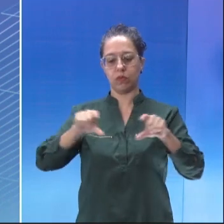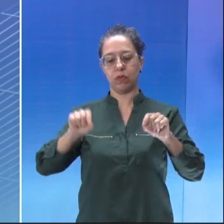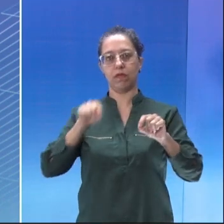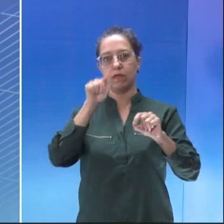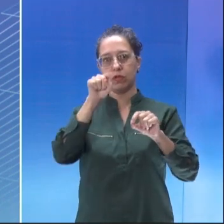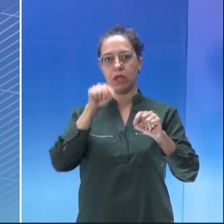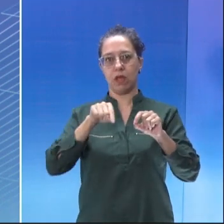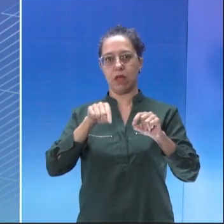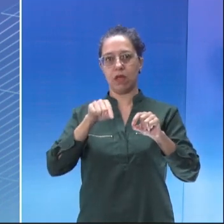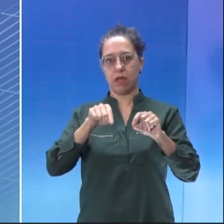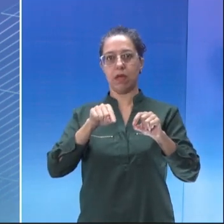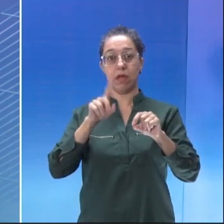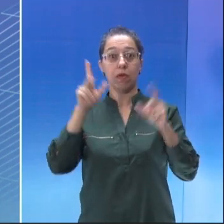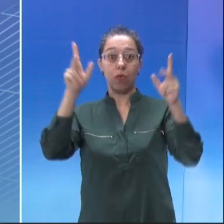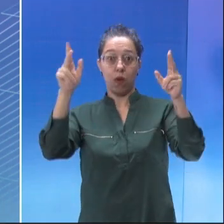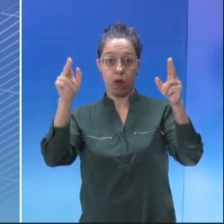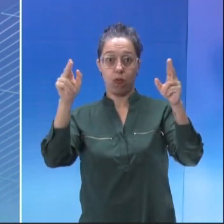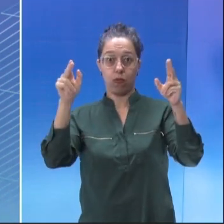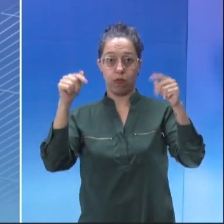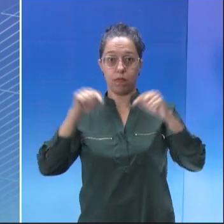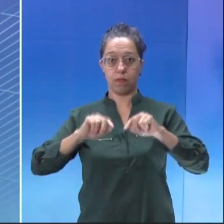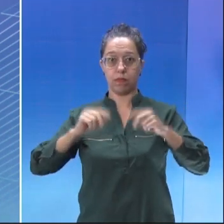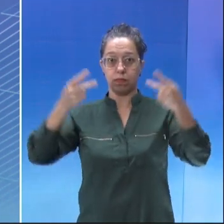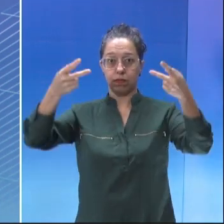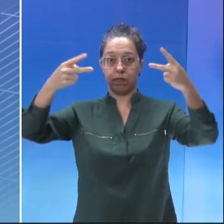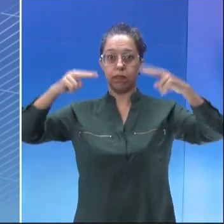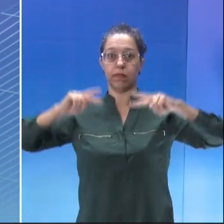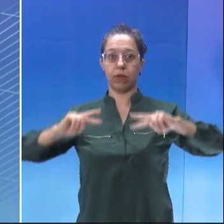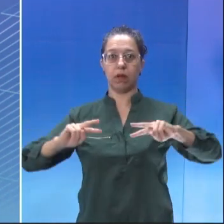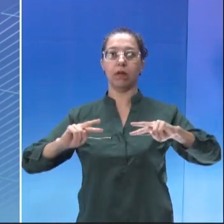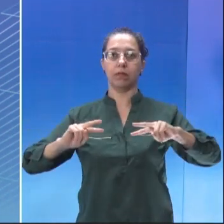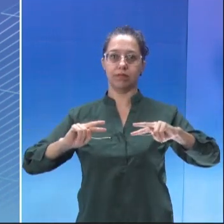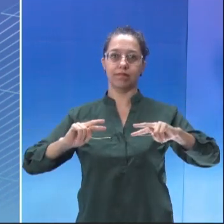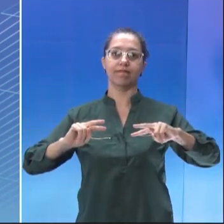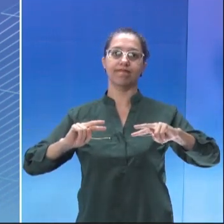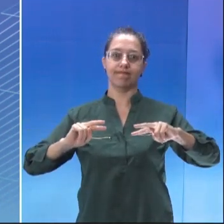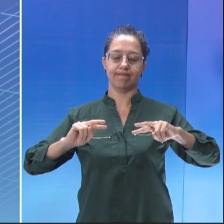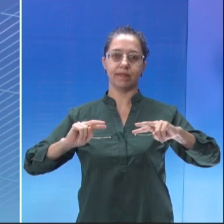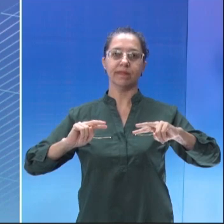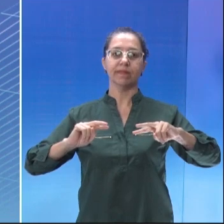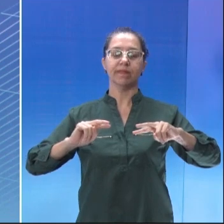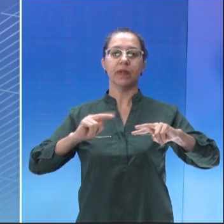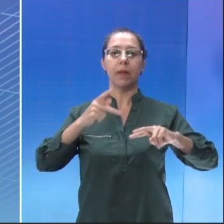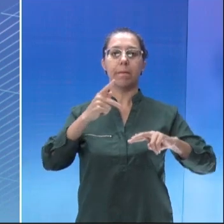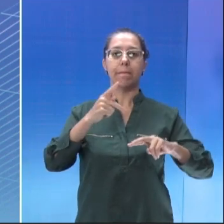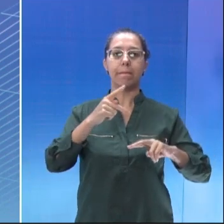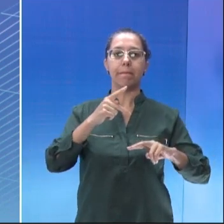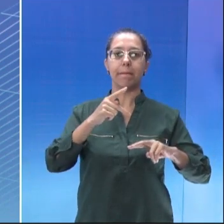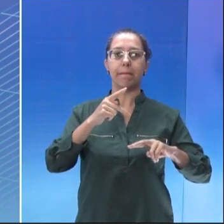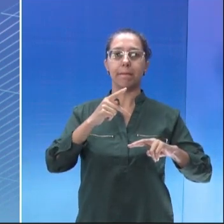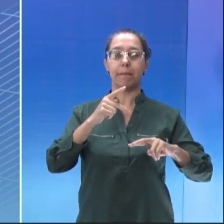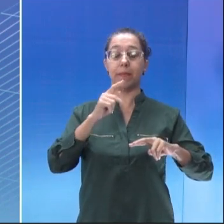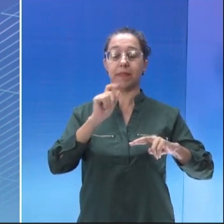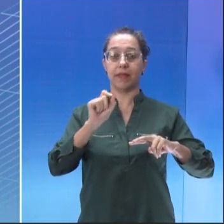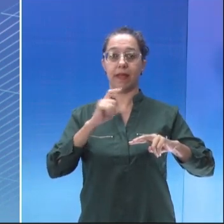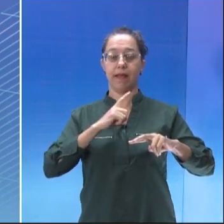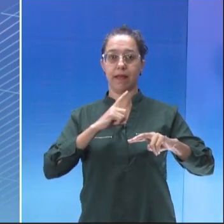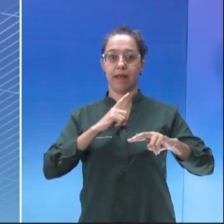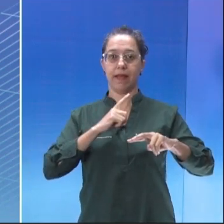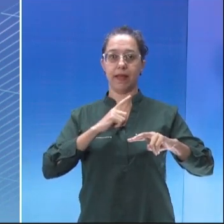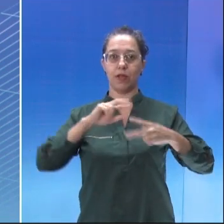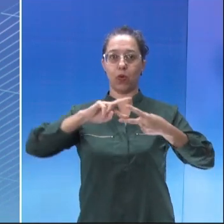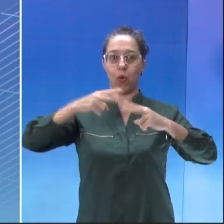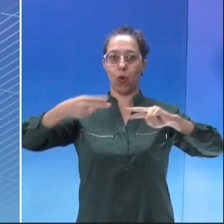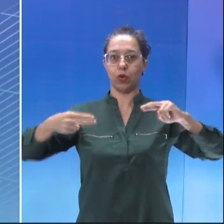trazer essa informação lá do seu pai, lá da sua mãe e vai trazer para você. E a proteína não. O seu